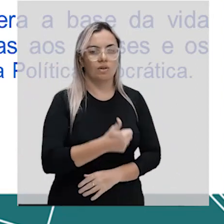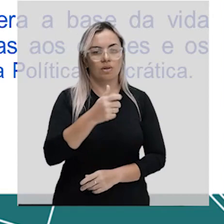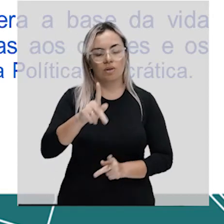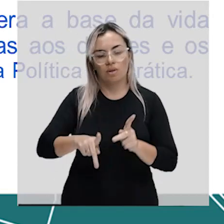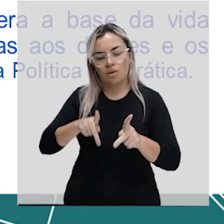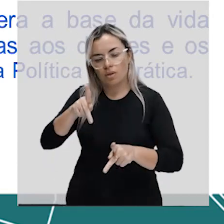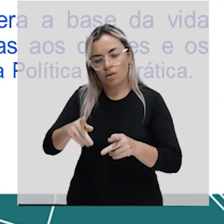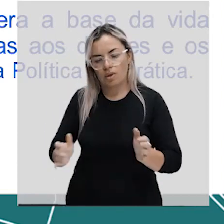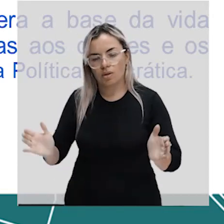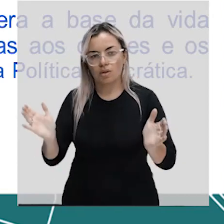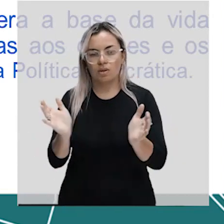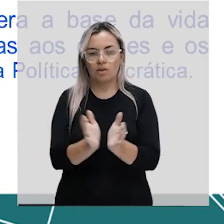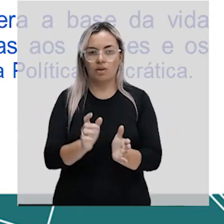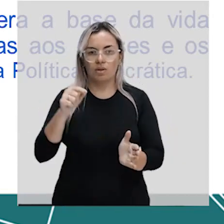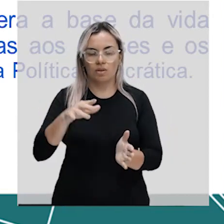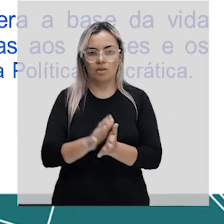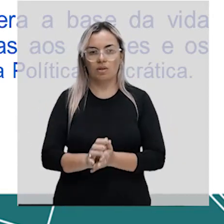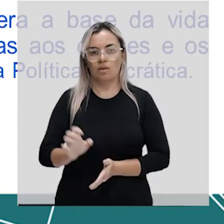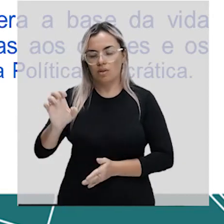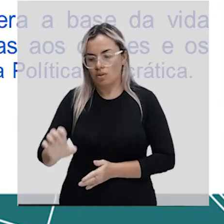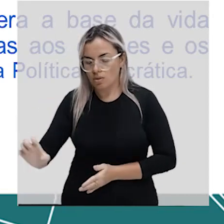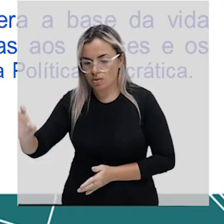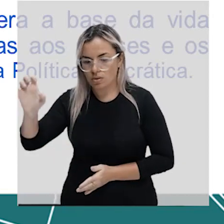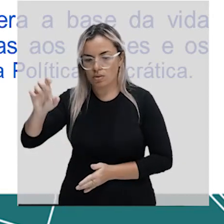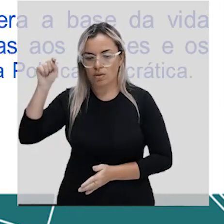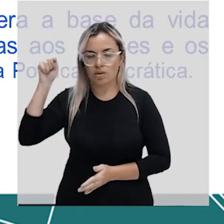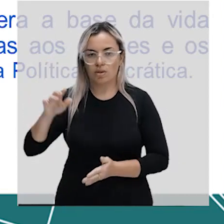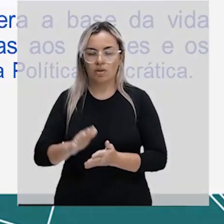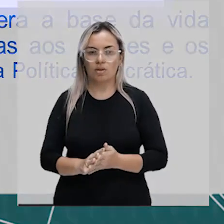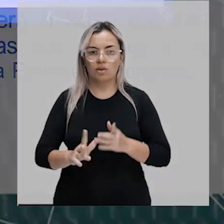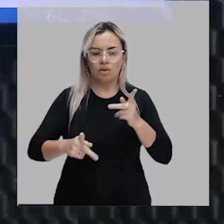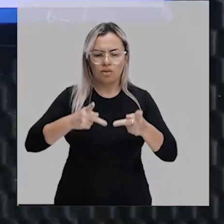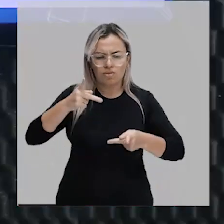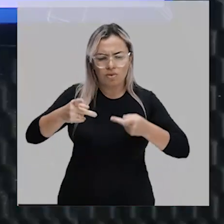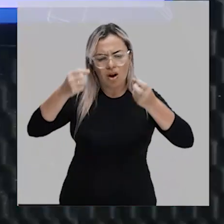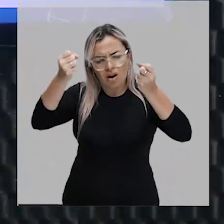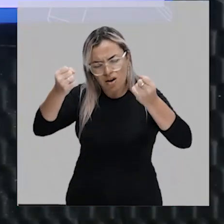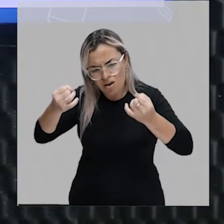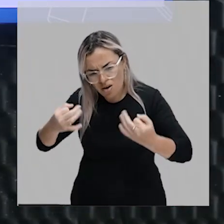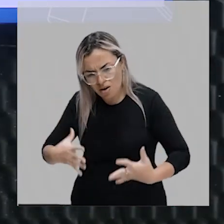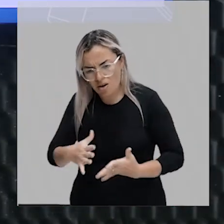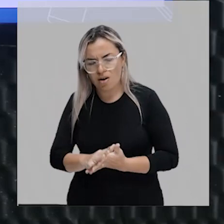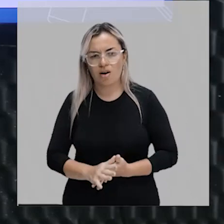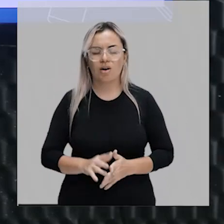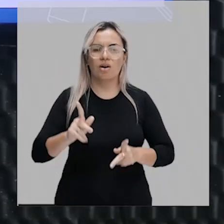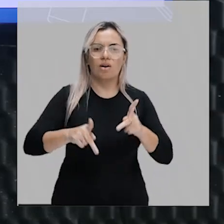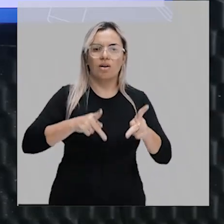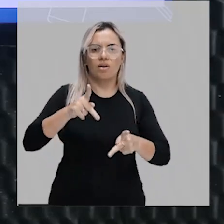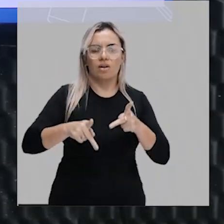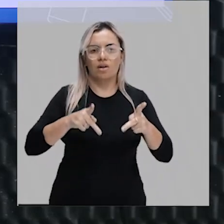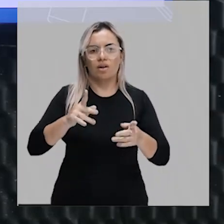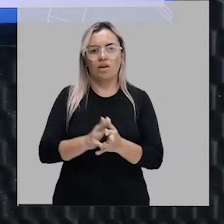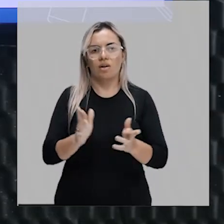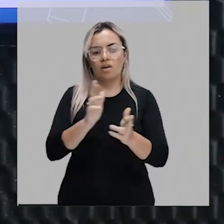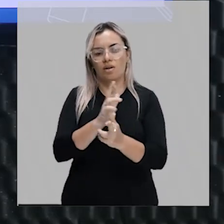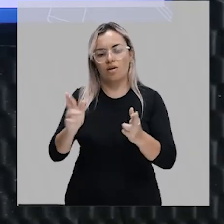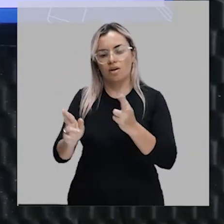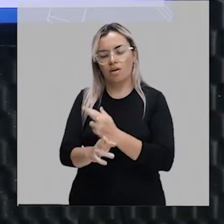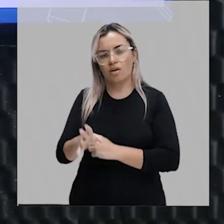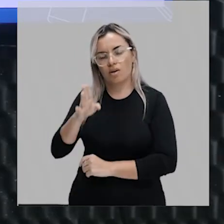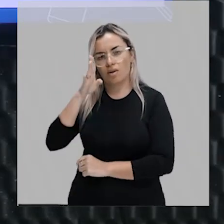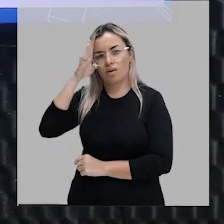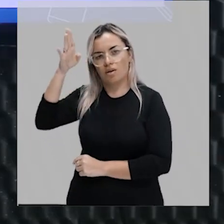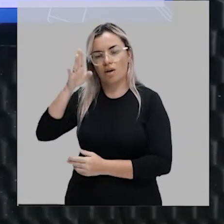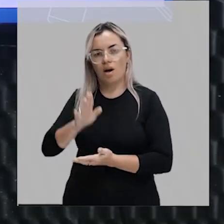civilizações nessa região. E quando você fala dessas civilizações, você se refere principalmente a quem?